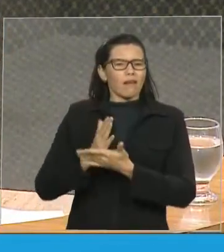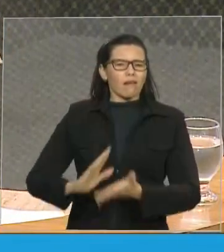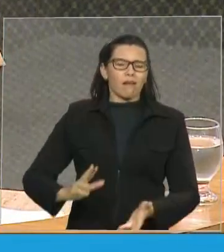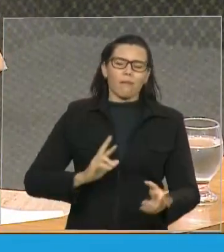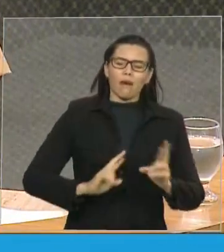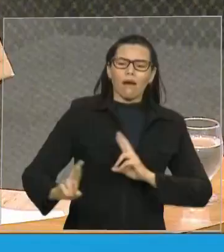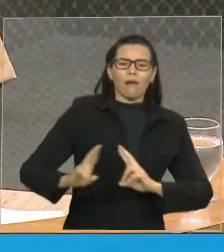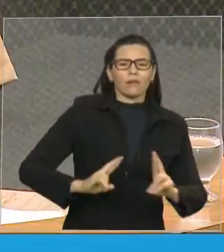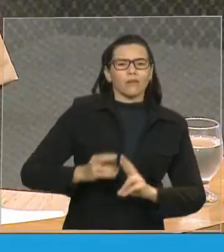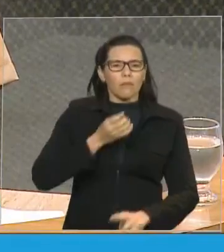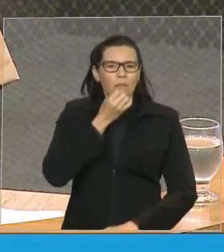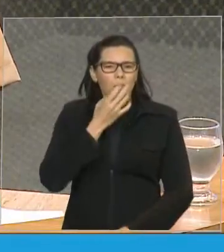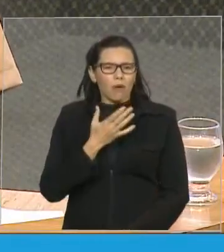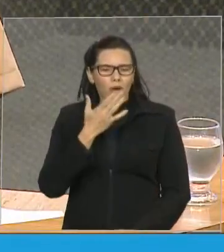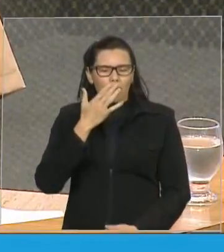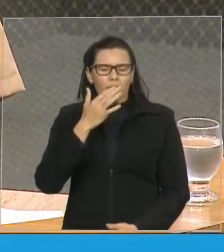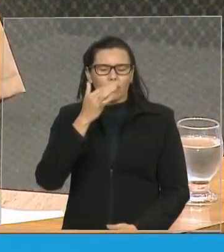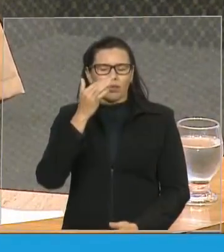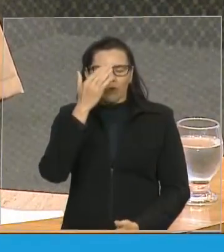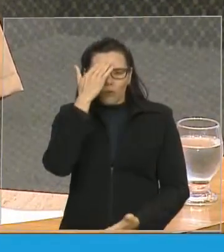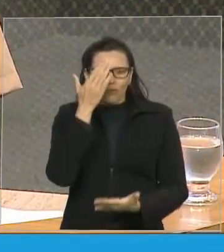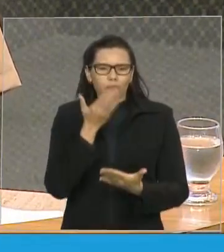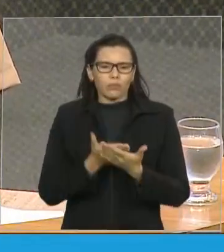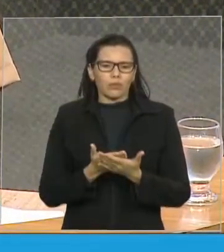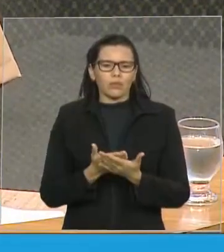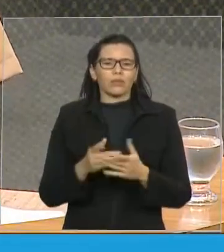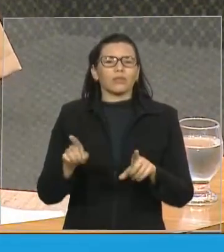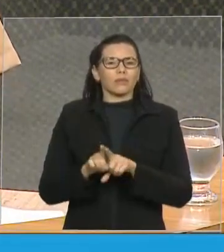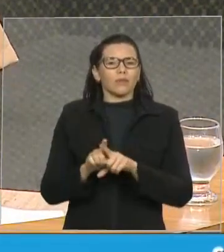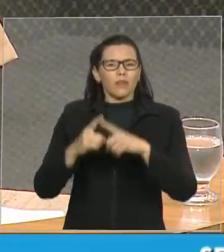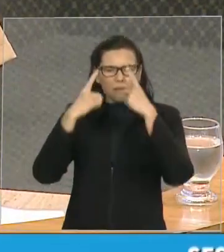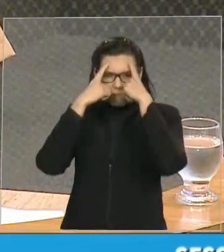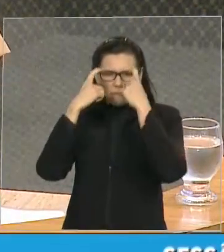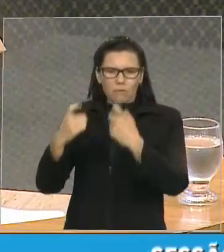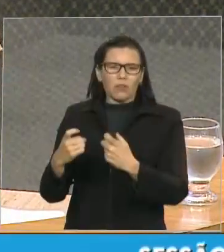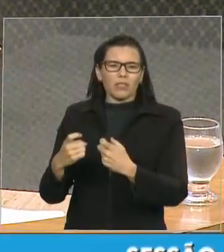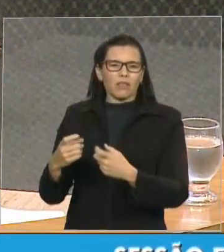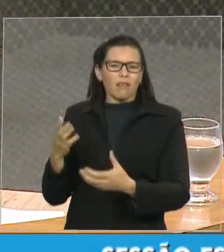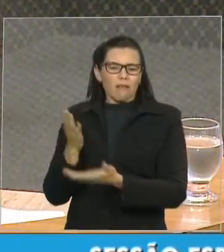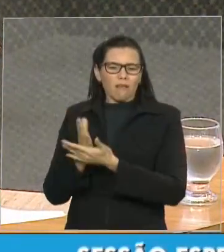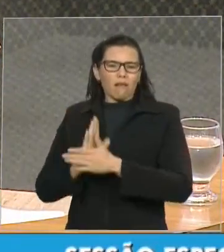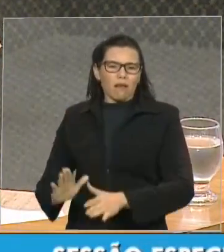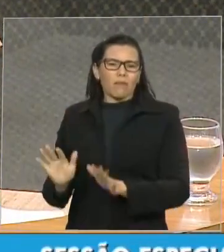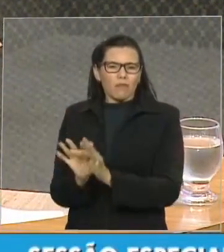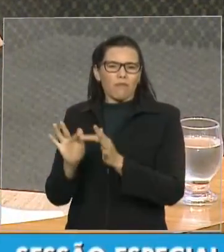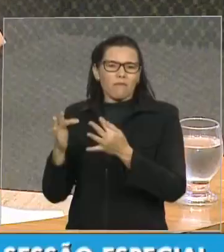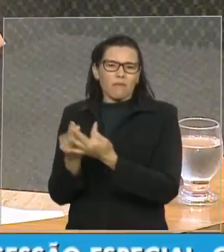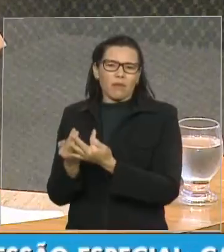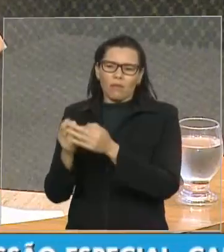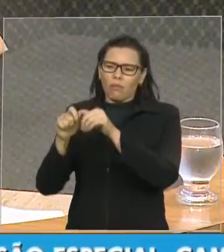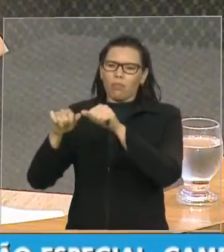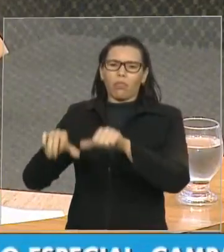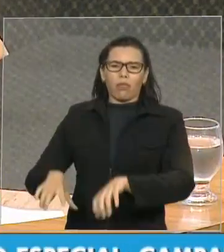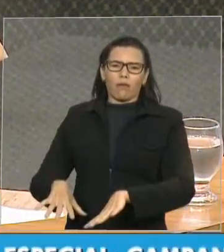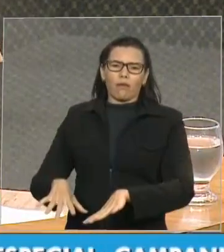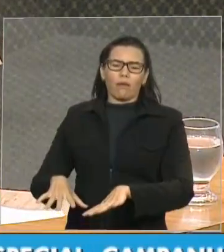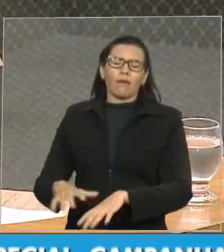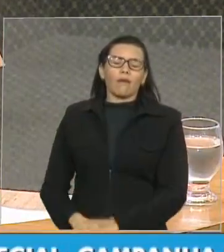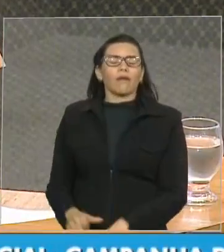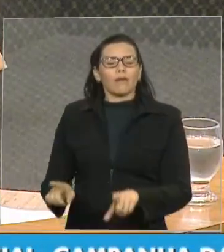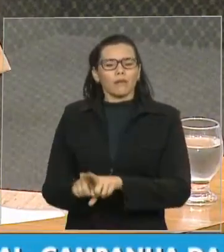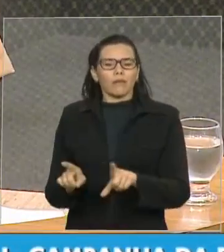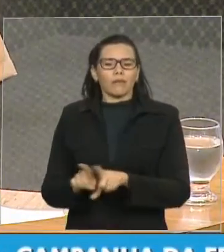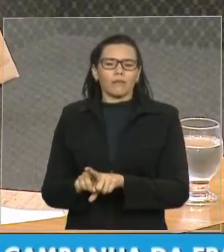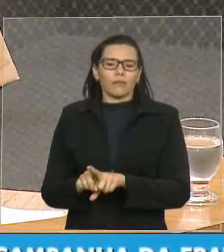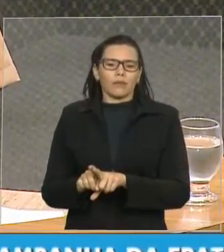confiança, violência de desagregação da família, de ganância e de corrupção, de marginalização